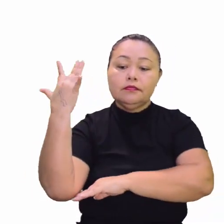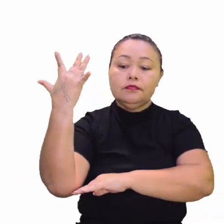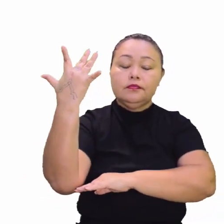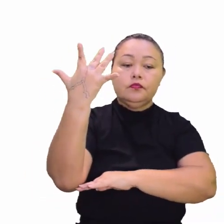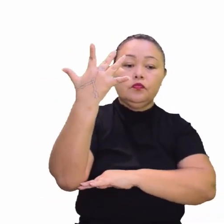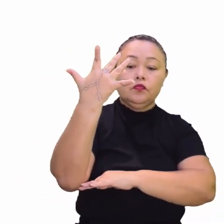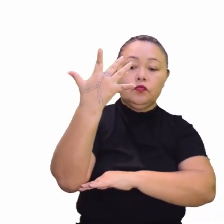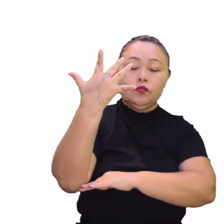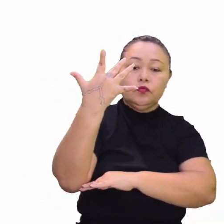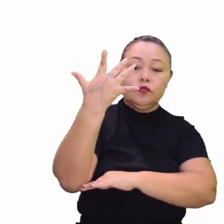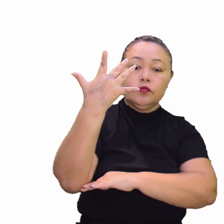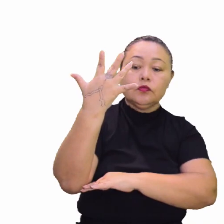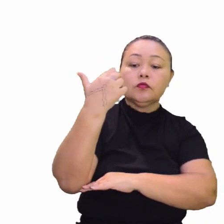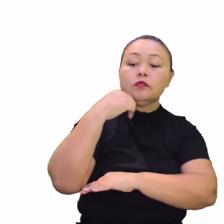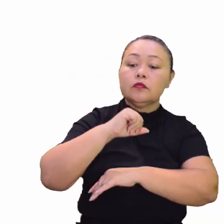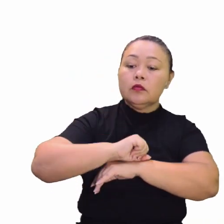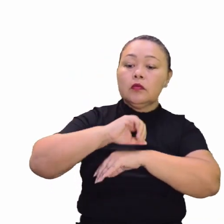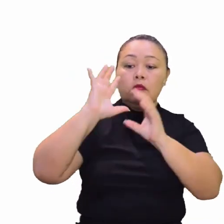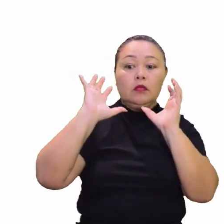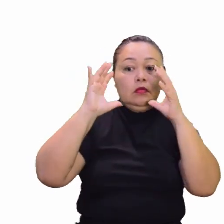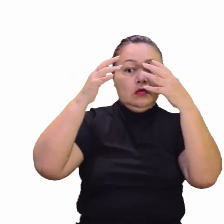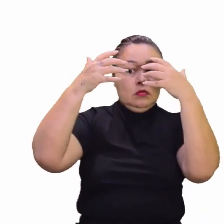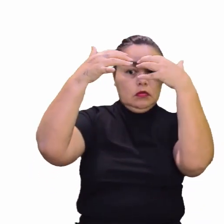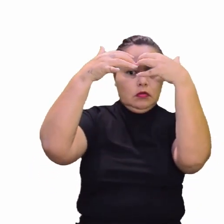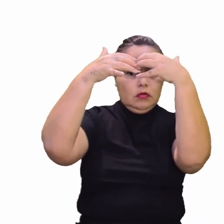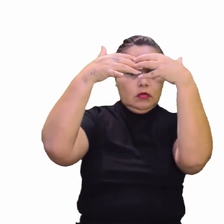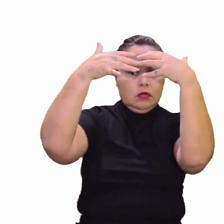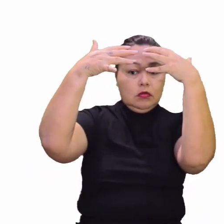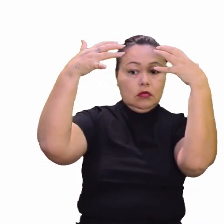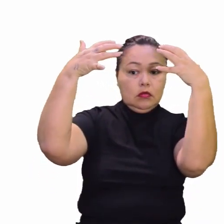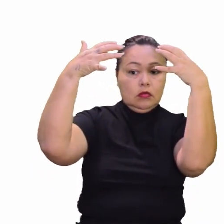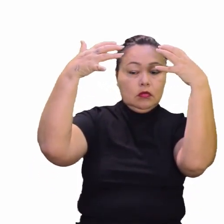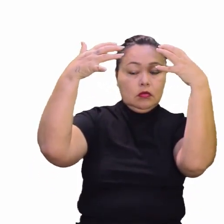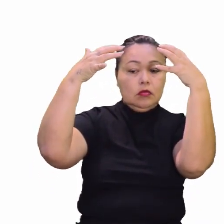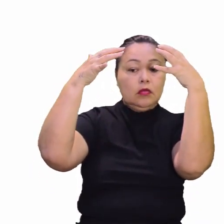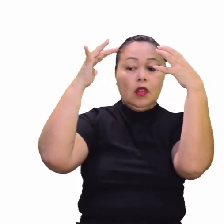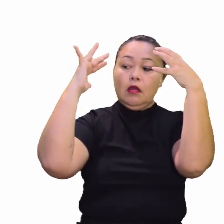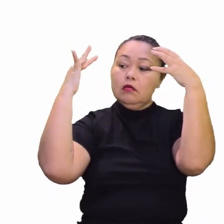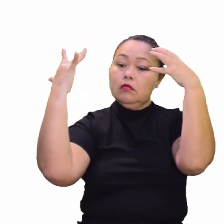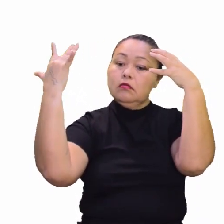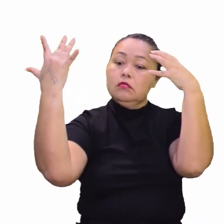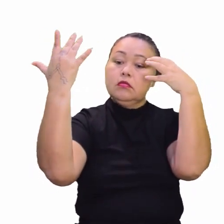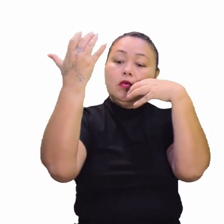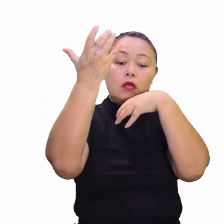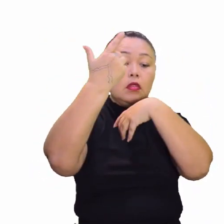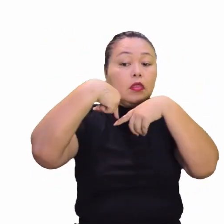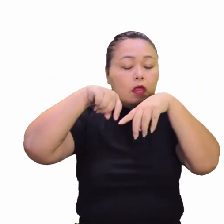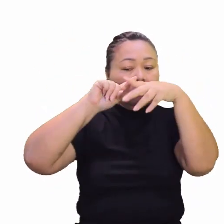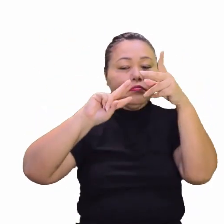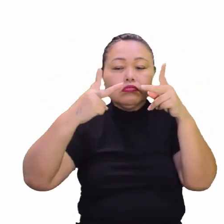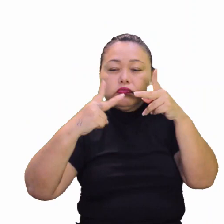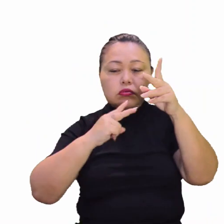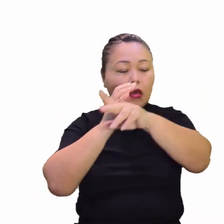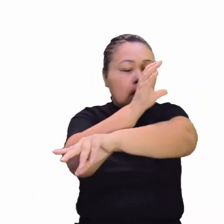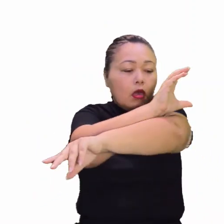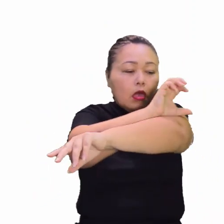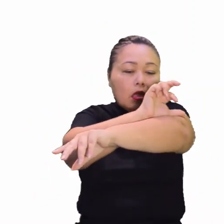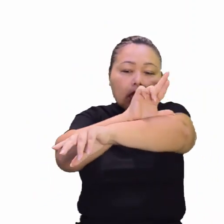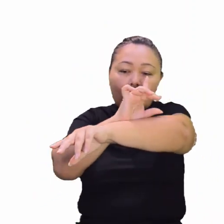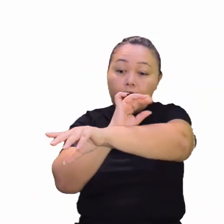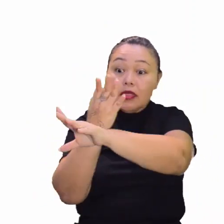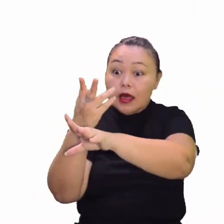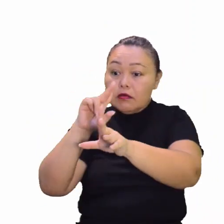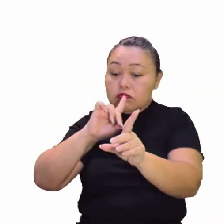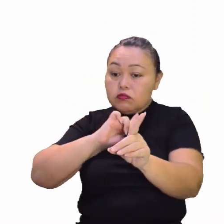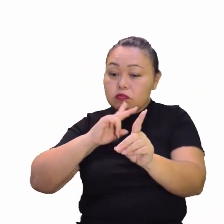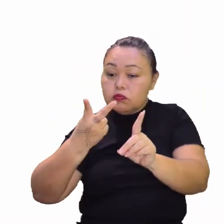floresta ombrófila aberta e também o cerrado. Então, essa área de